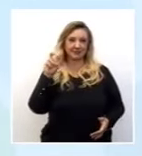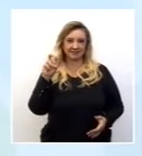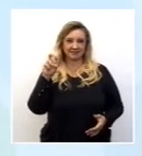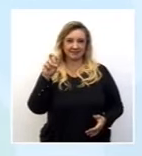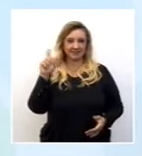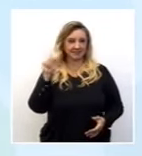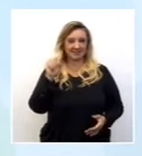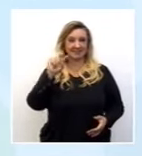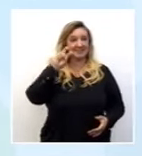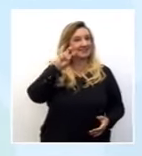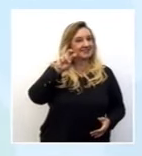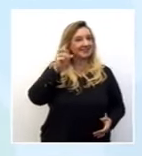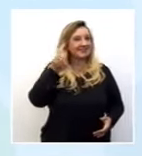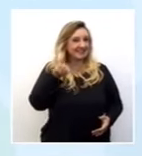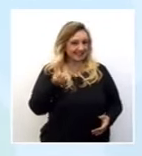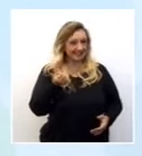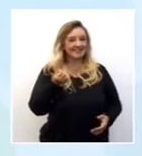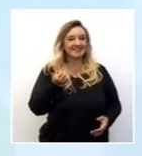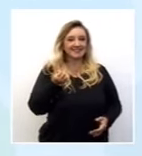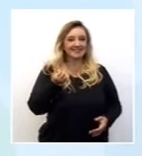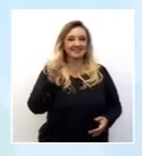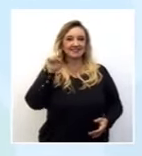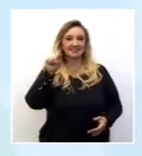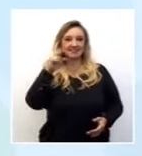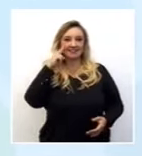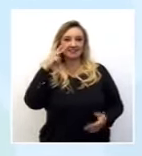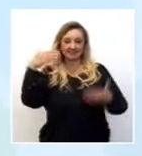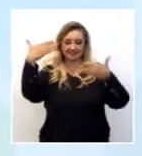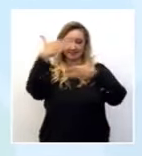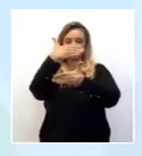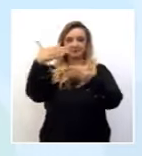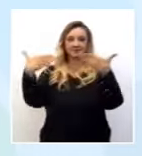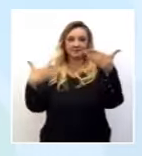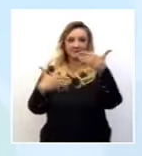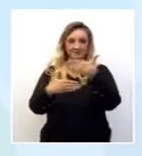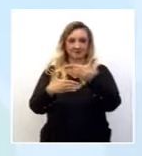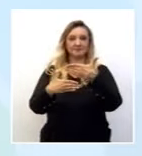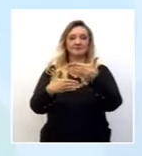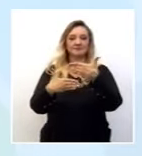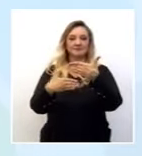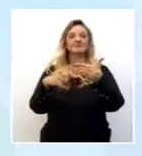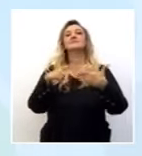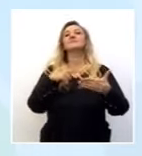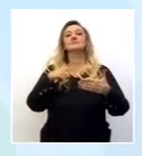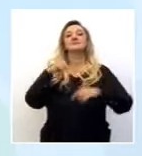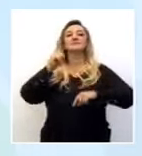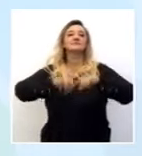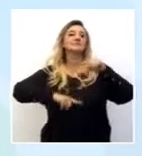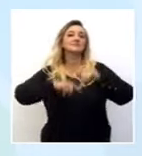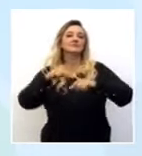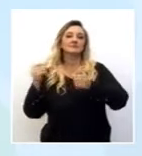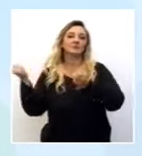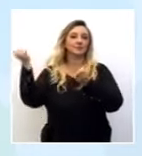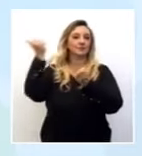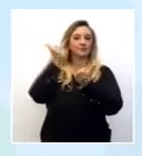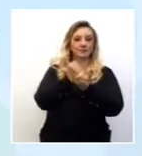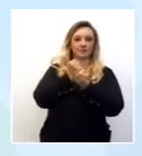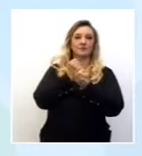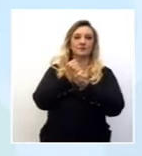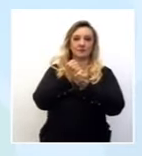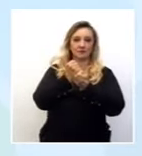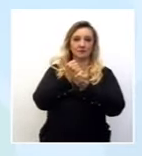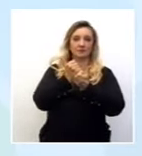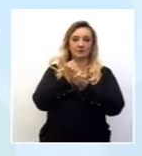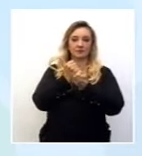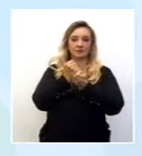55. Então, vocês estão vendo aí no slide, tem esses materiais de apoio, nesse